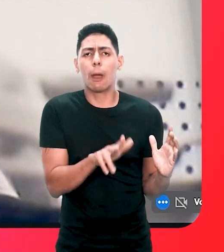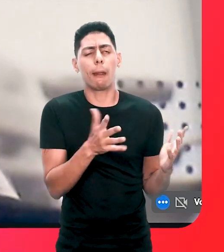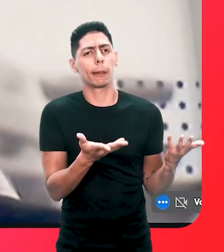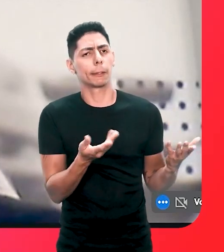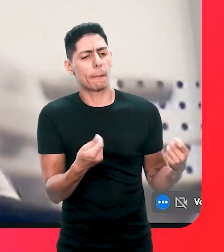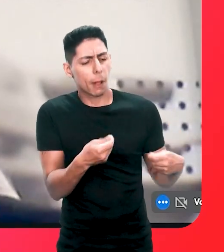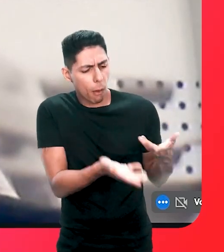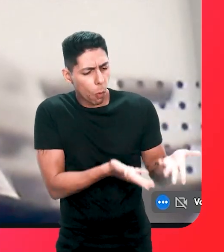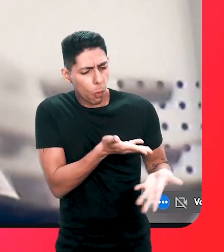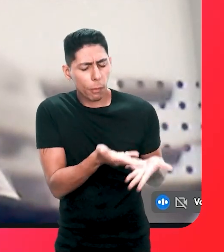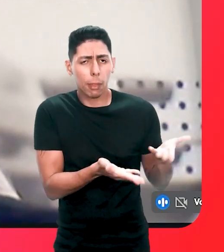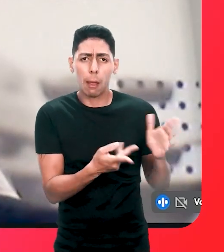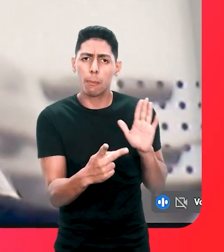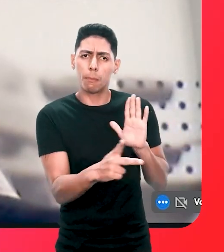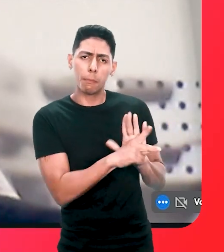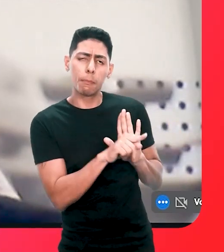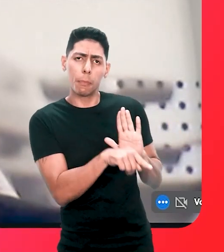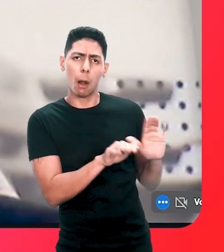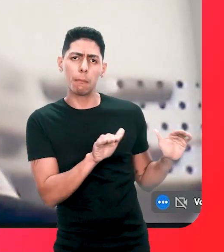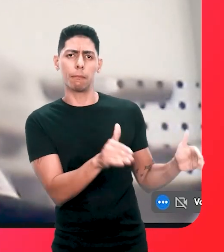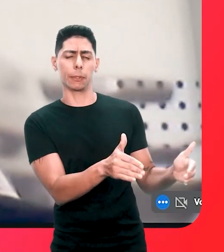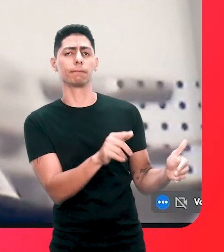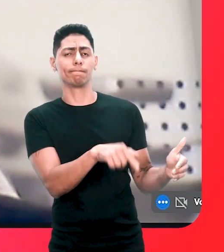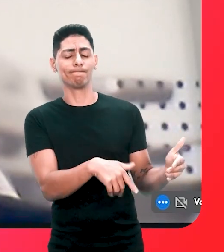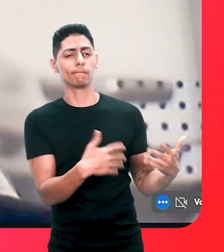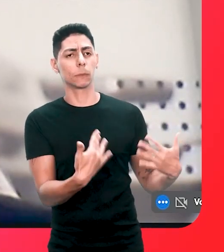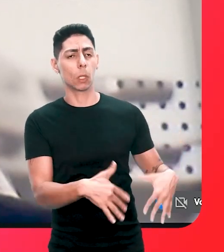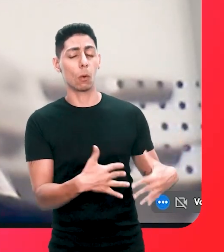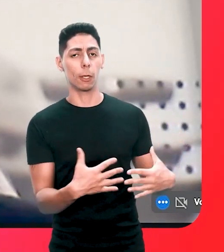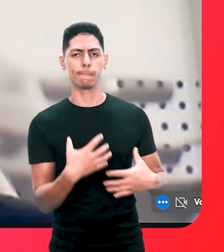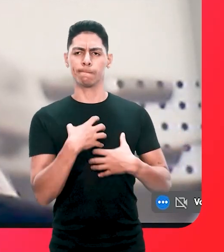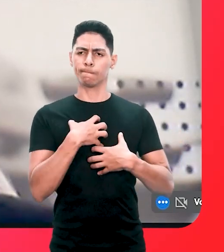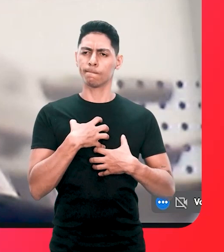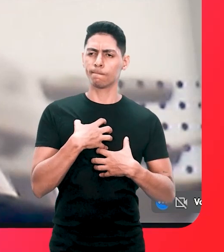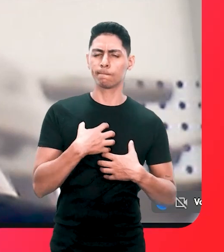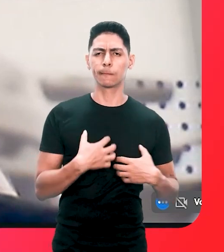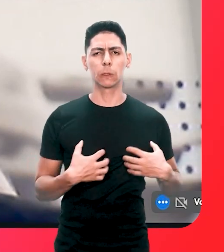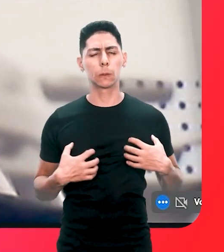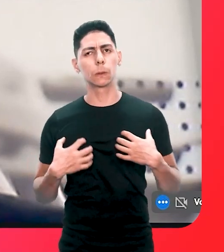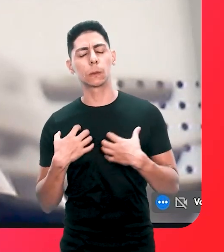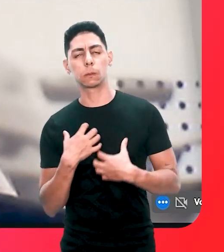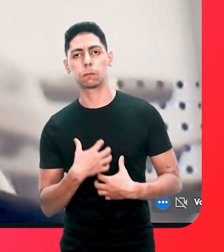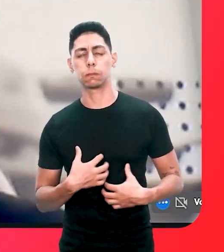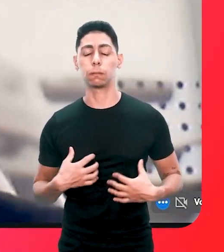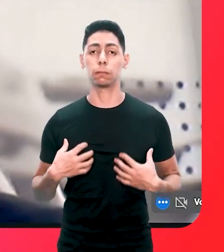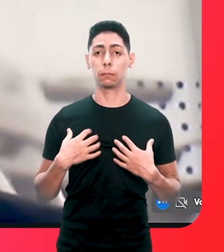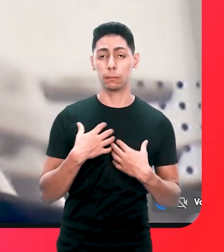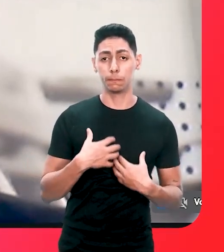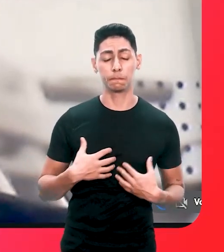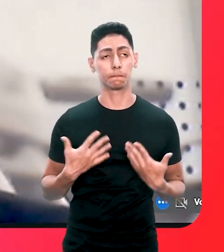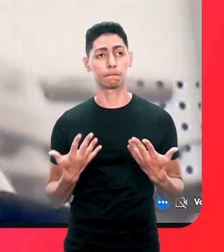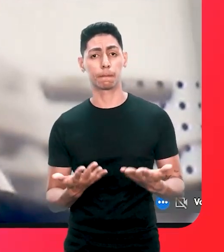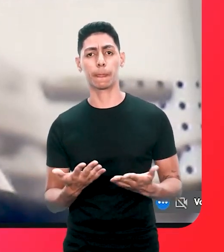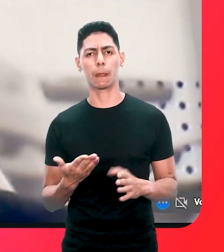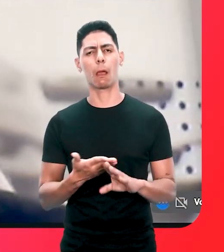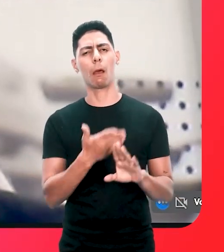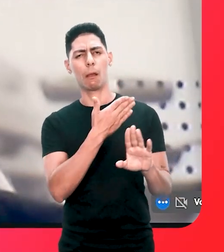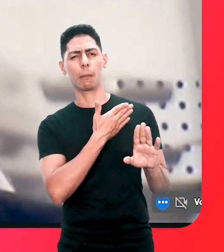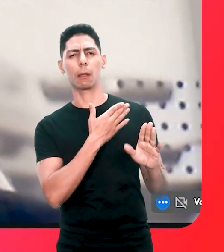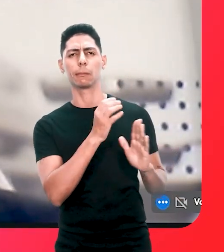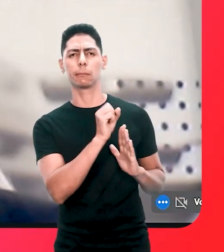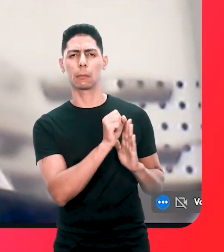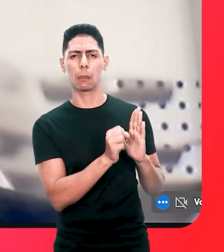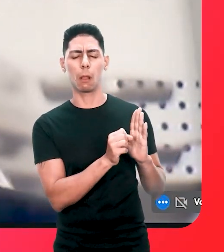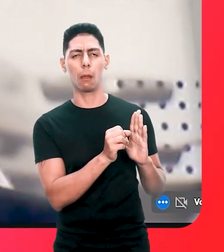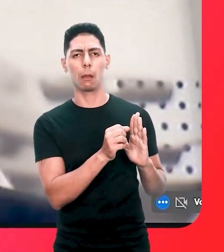exigia cuidados e tal, e a coisa balançou, cara. Isso já era ainda em